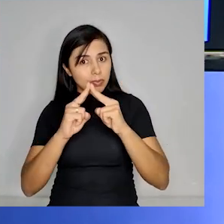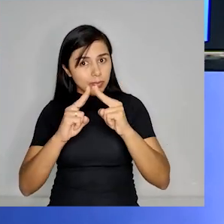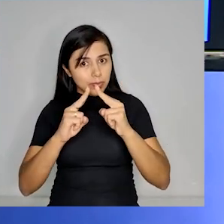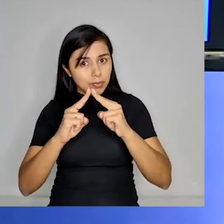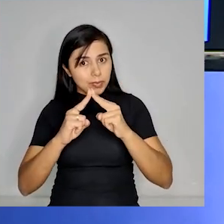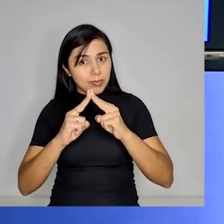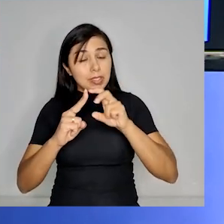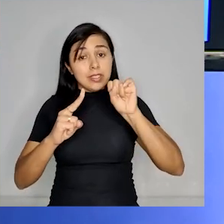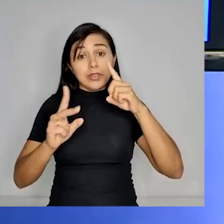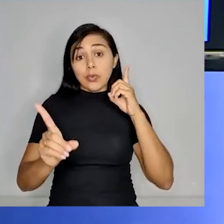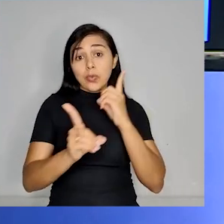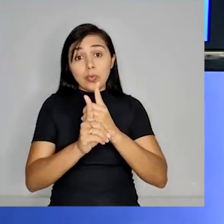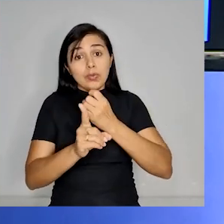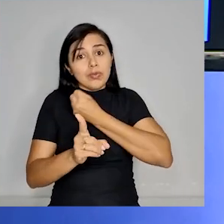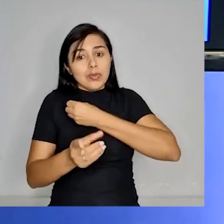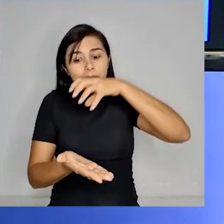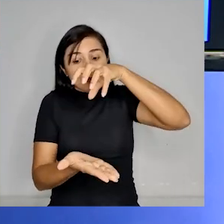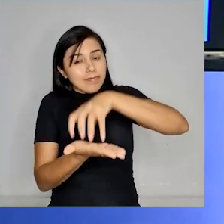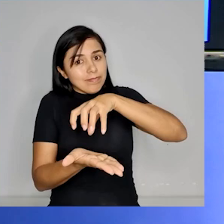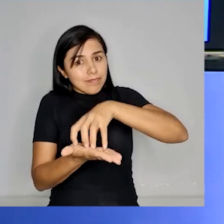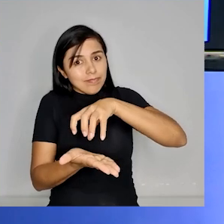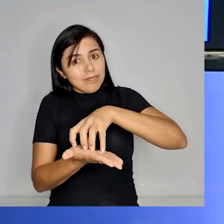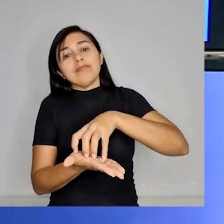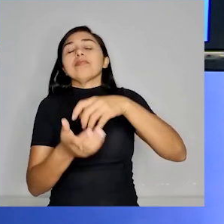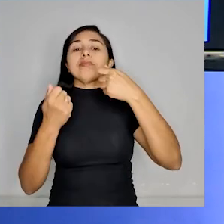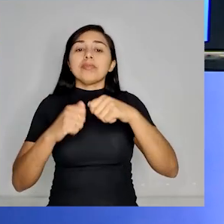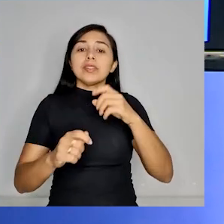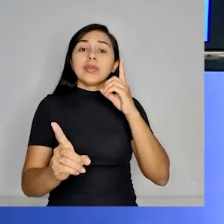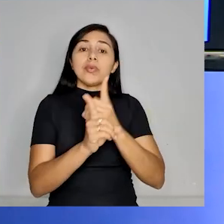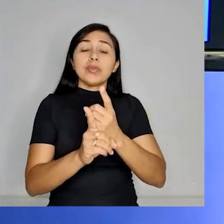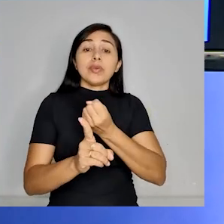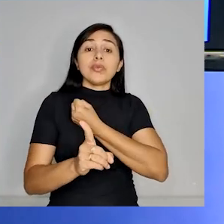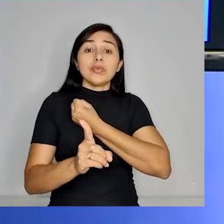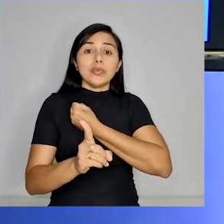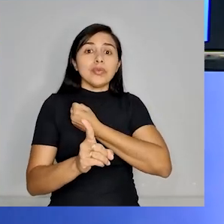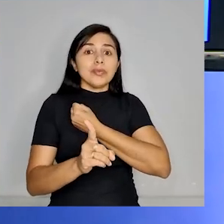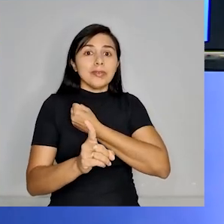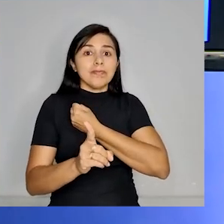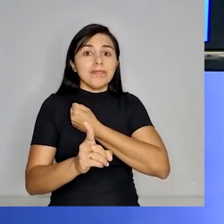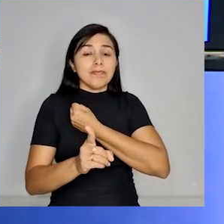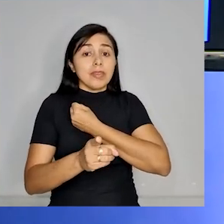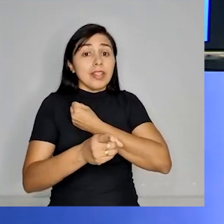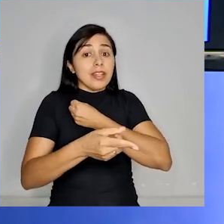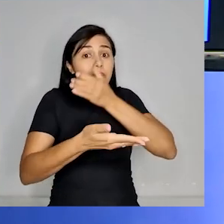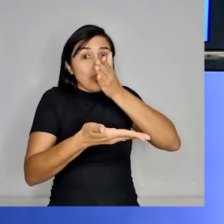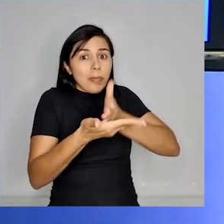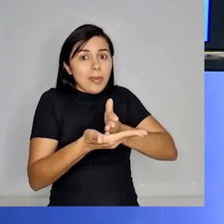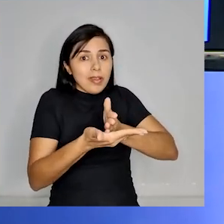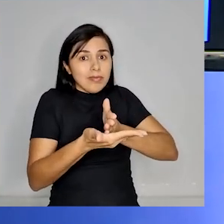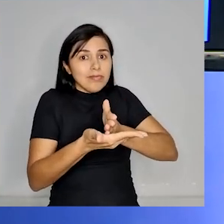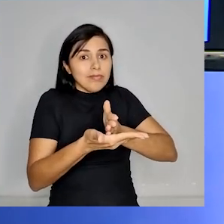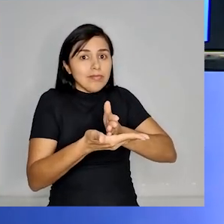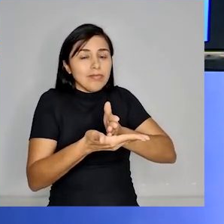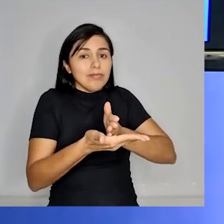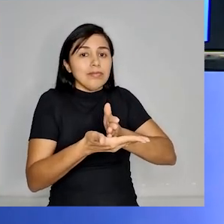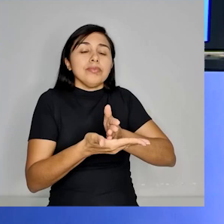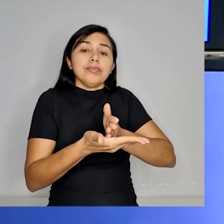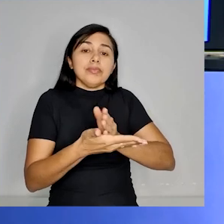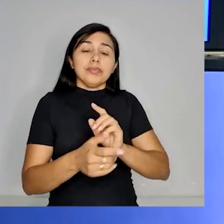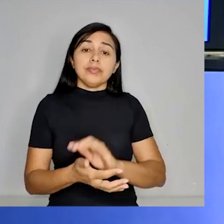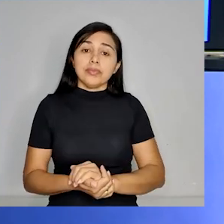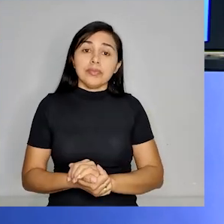pegar a medida central, ou seja, a mediana, ela calcula a medida que está no centro. A gente tem que pegar os